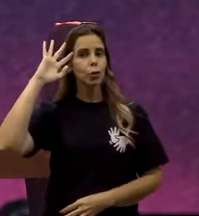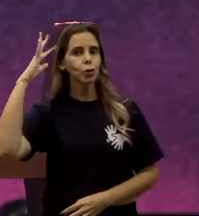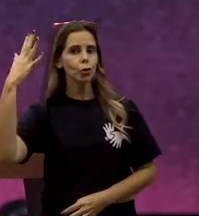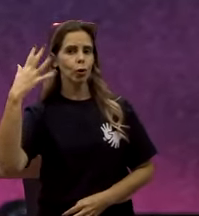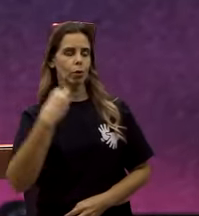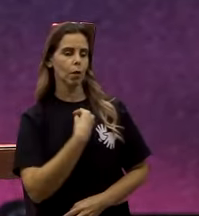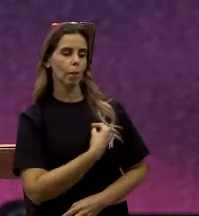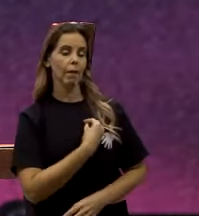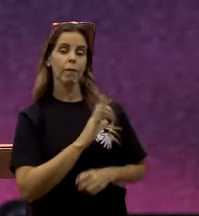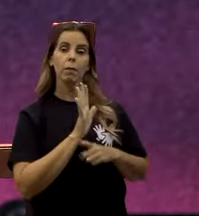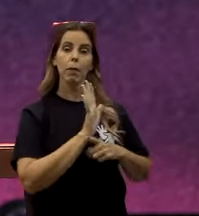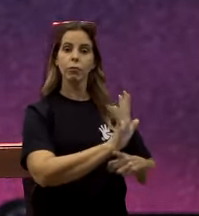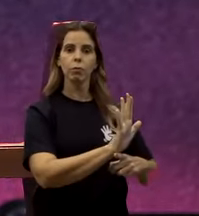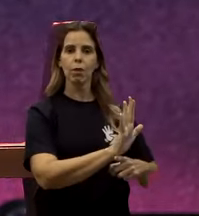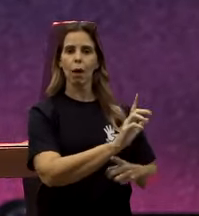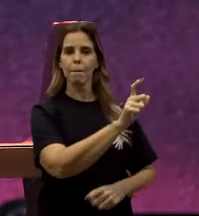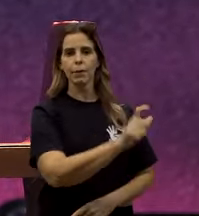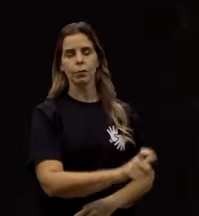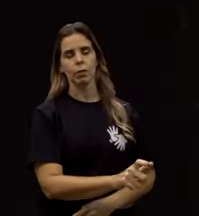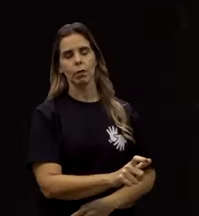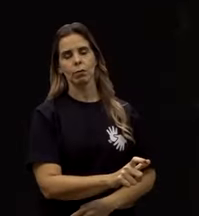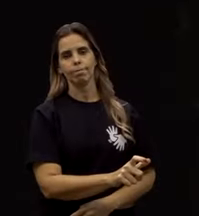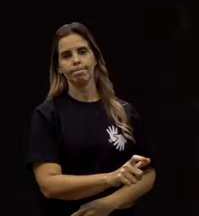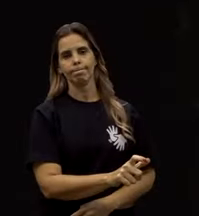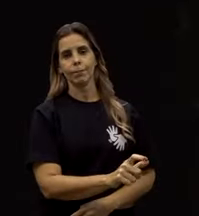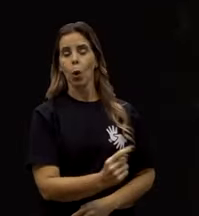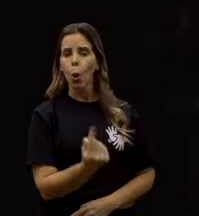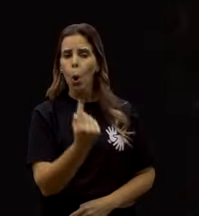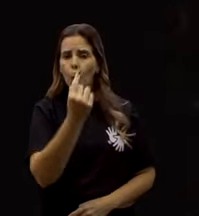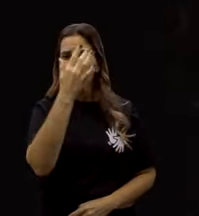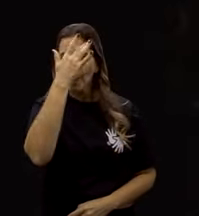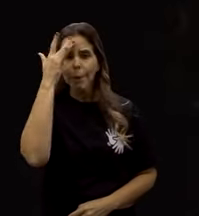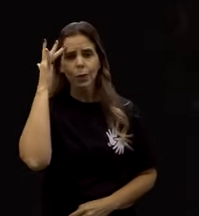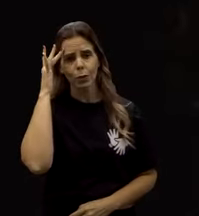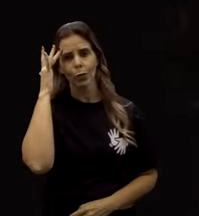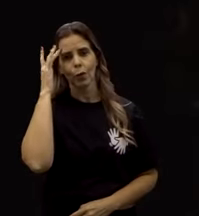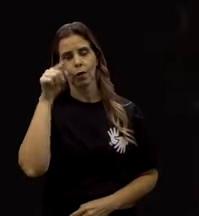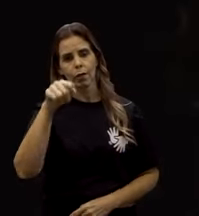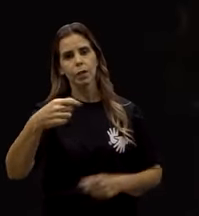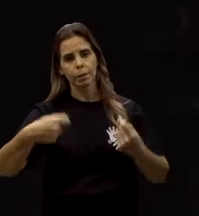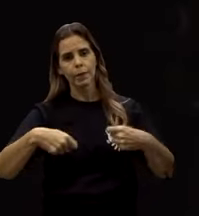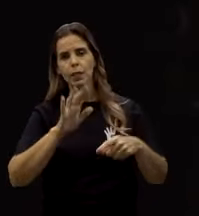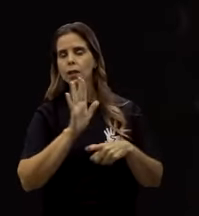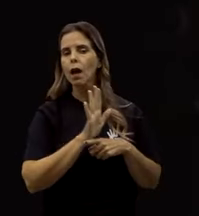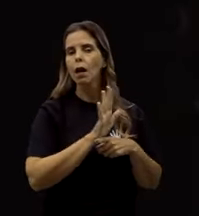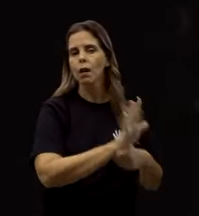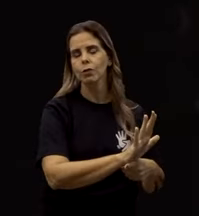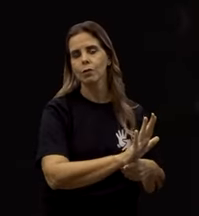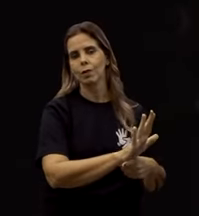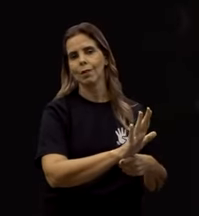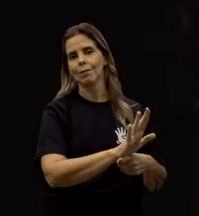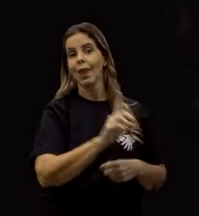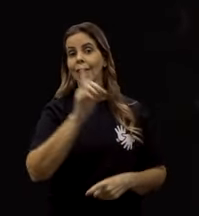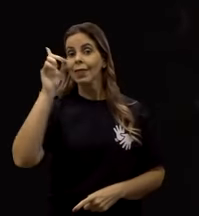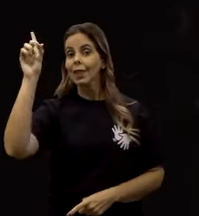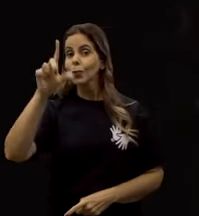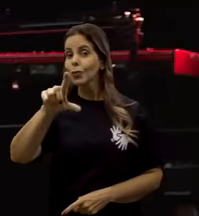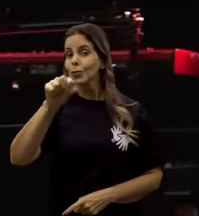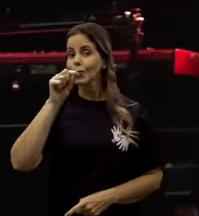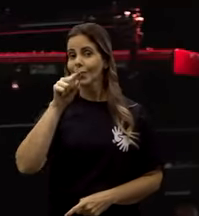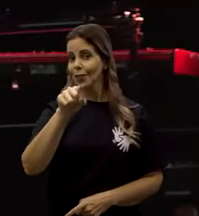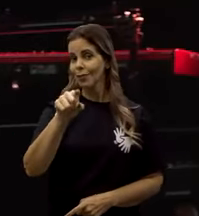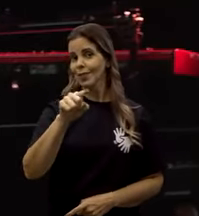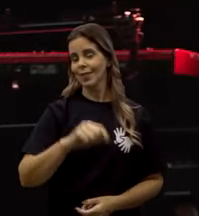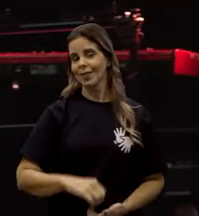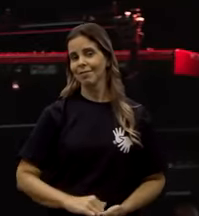escute você não foi escolhido para ser a solução para todo mundo mas para alguém foi o meu Deus tem 30 pessoas